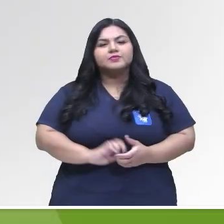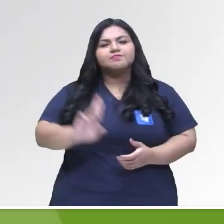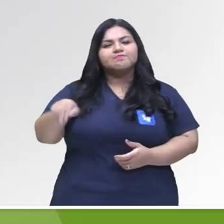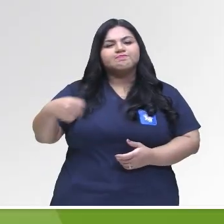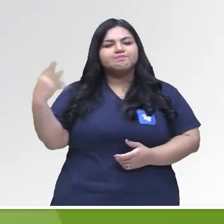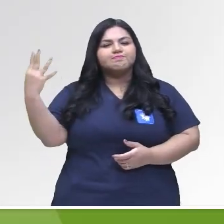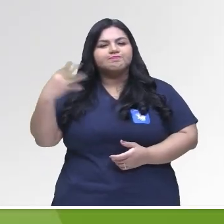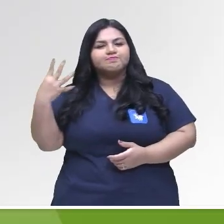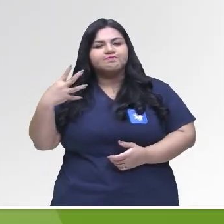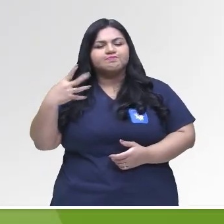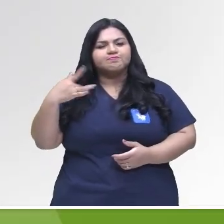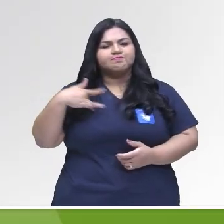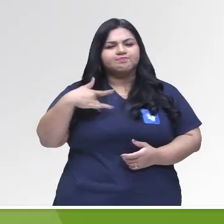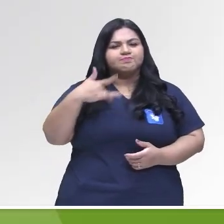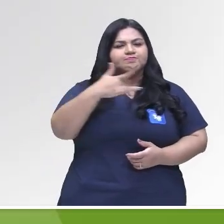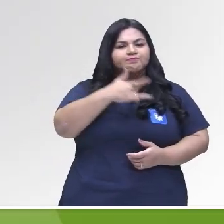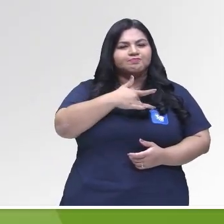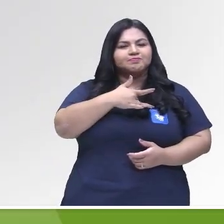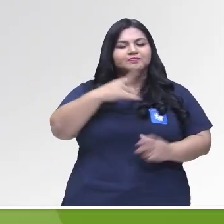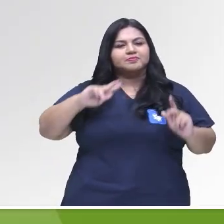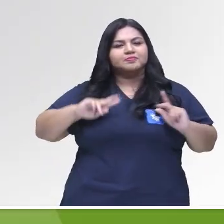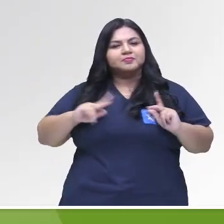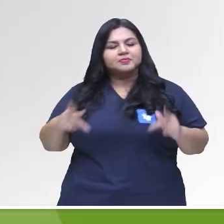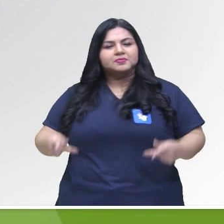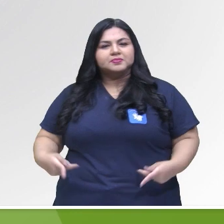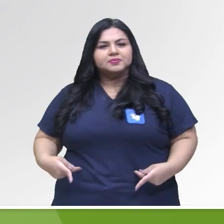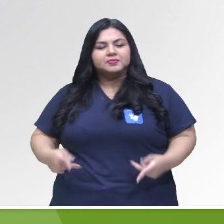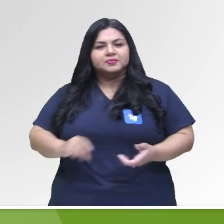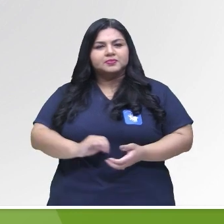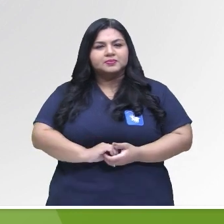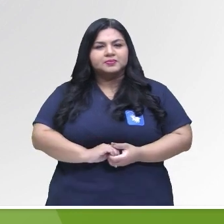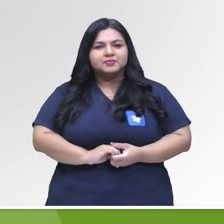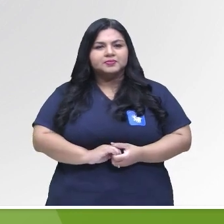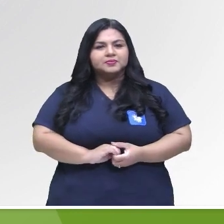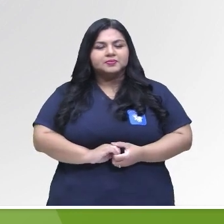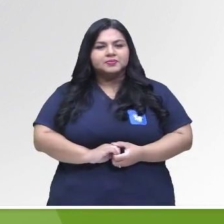Unidade 4, Ser Humano e Saúde.